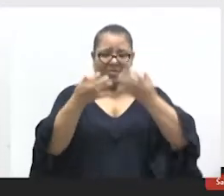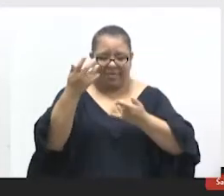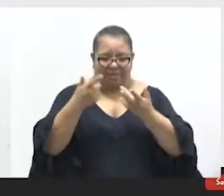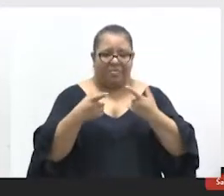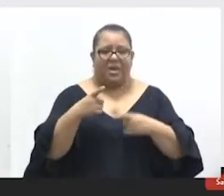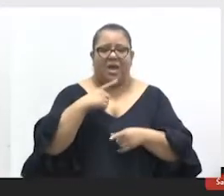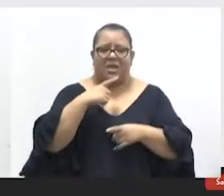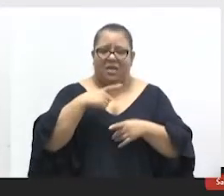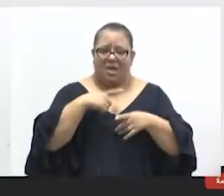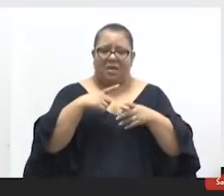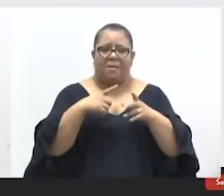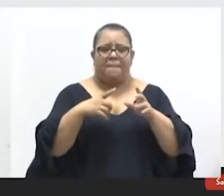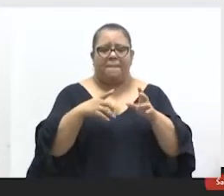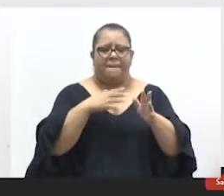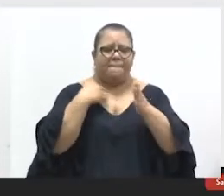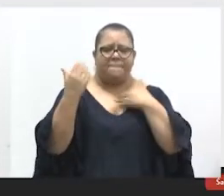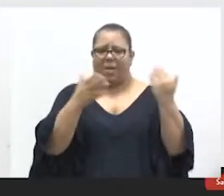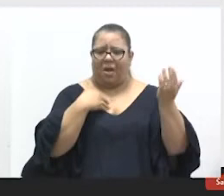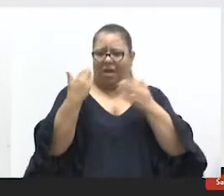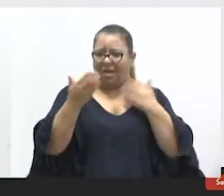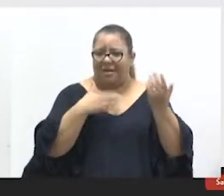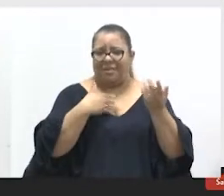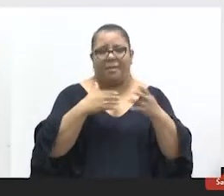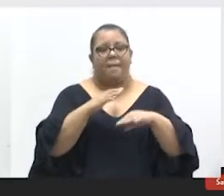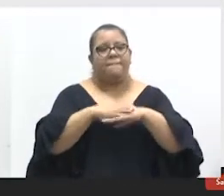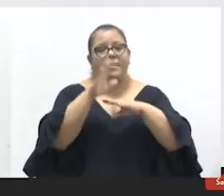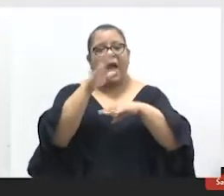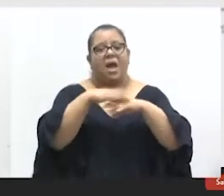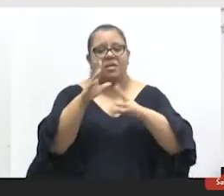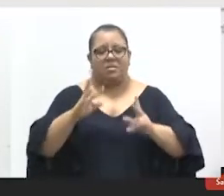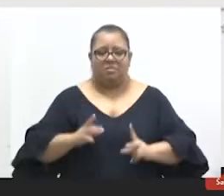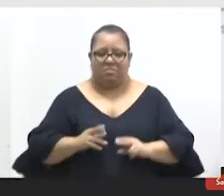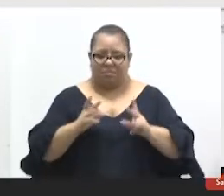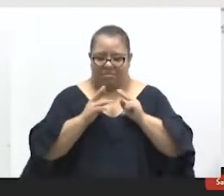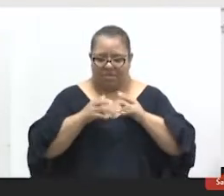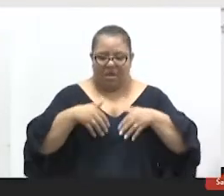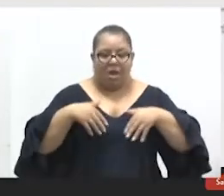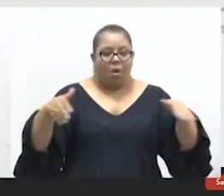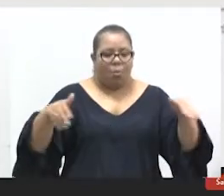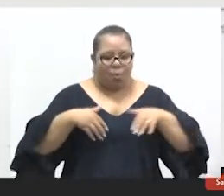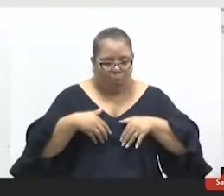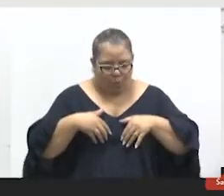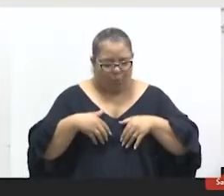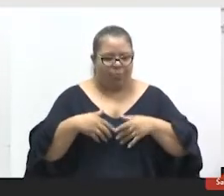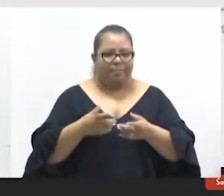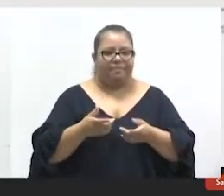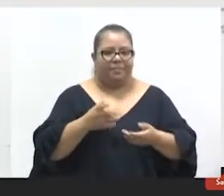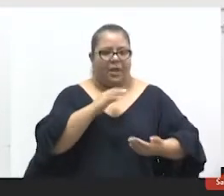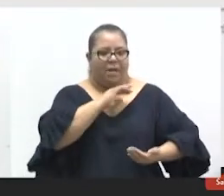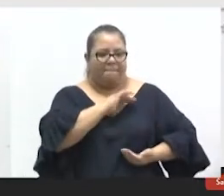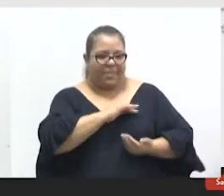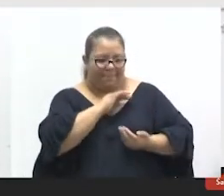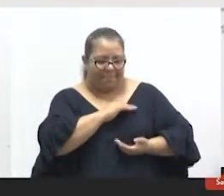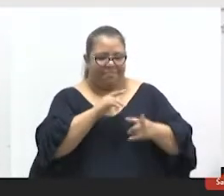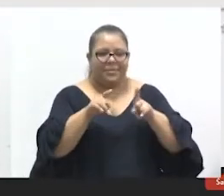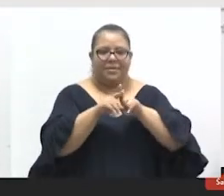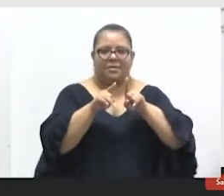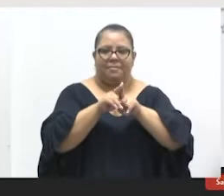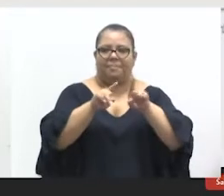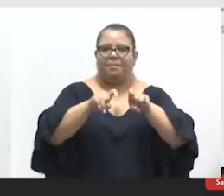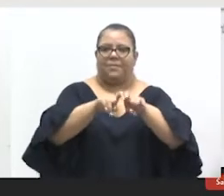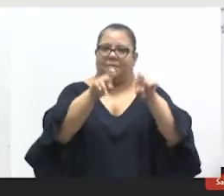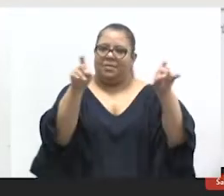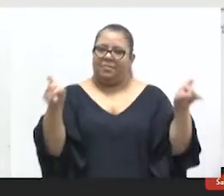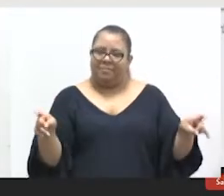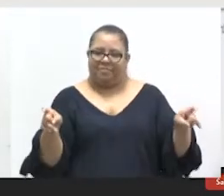colo. Isso, taxa de mortalidade geral. Pode passar, por favor. Para os homens, então, aí sim, a taxa de